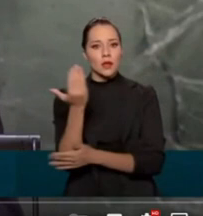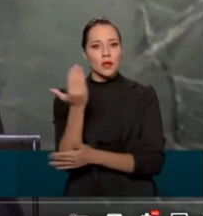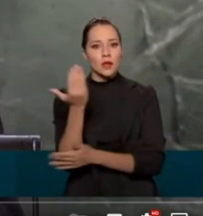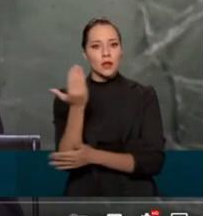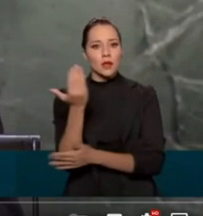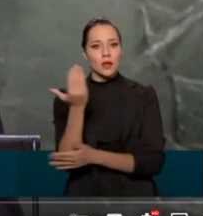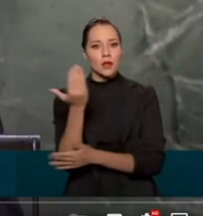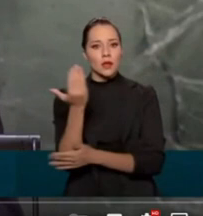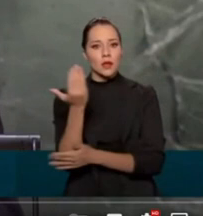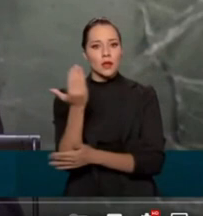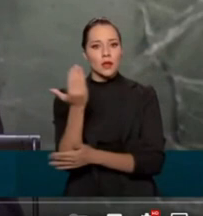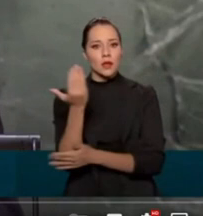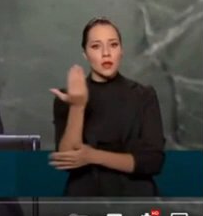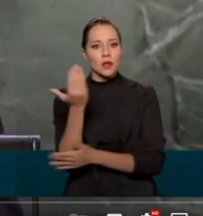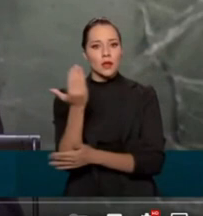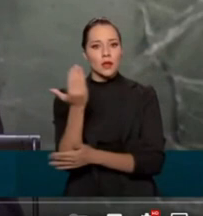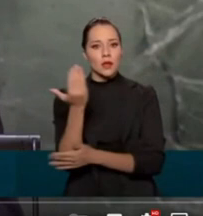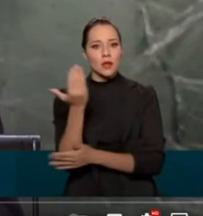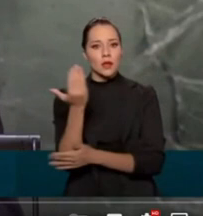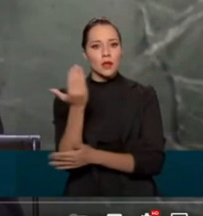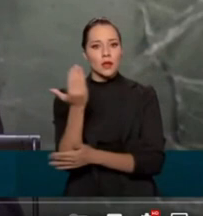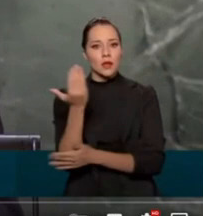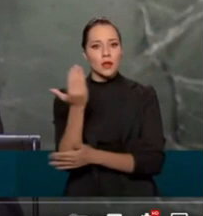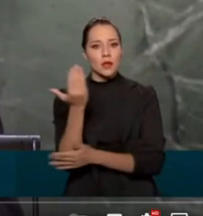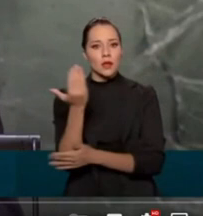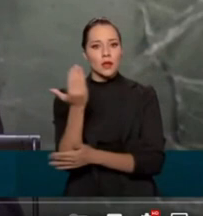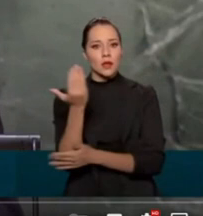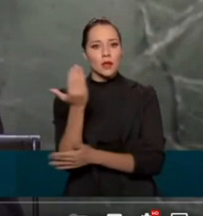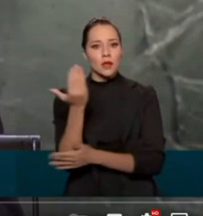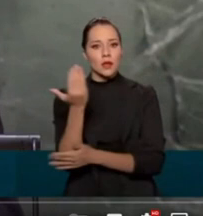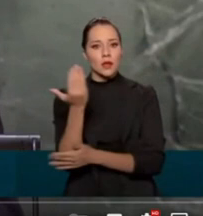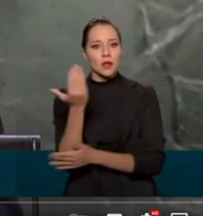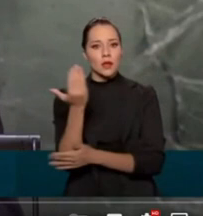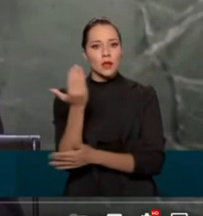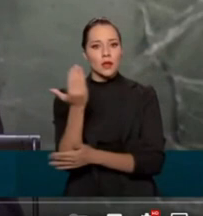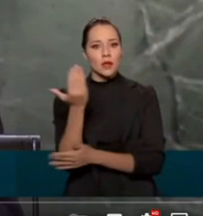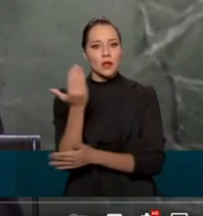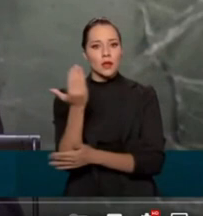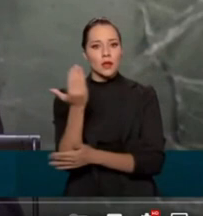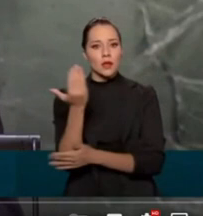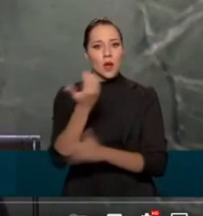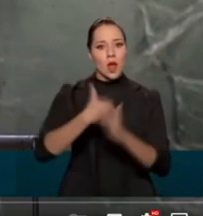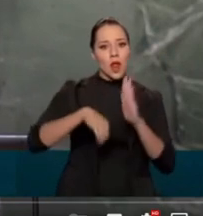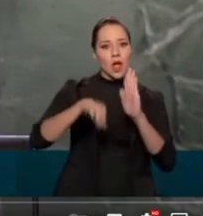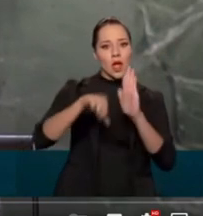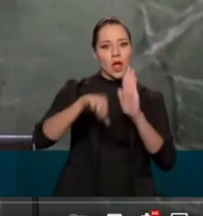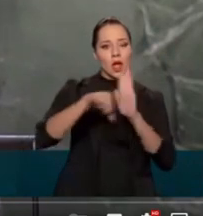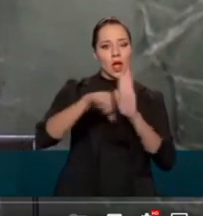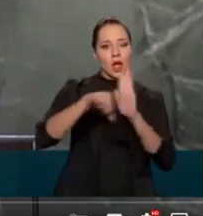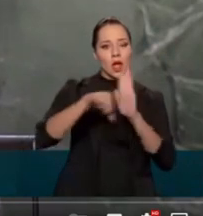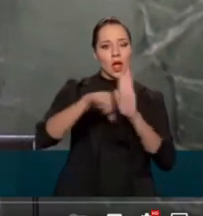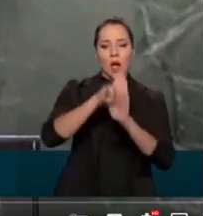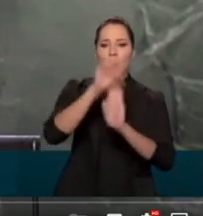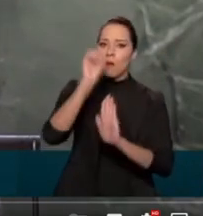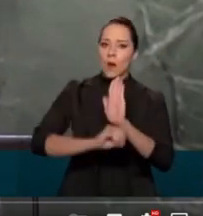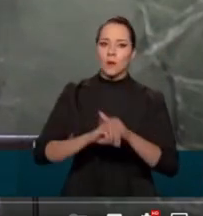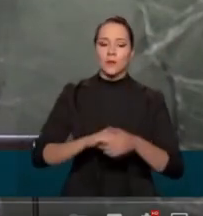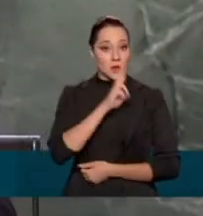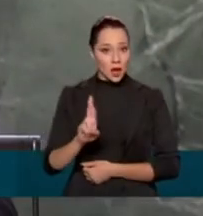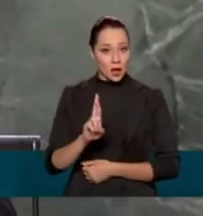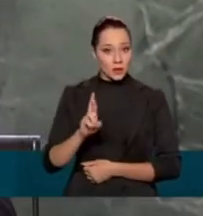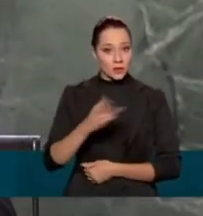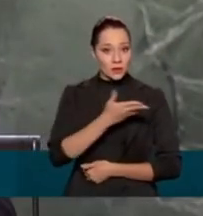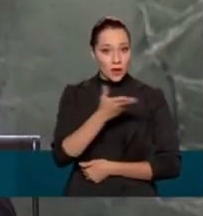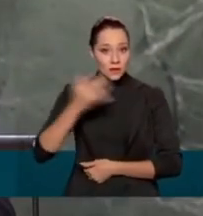só transformar todo desmatamento em legal né só se for porque o caminho que a gente tá indo não esse e os resultados